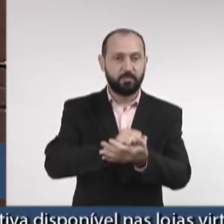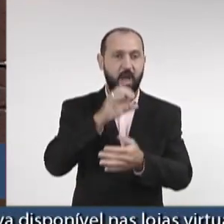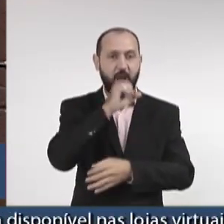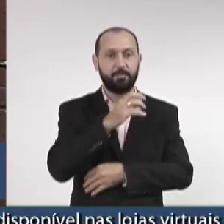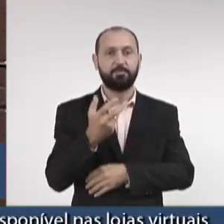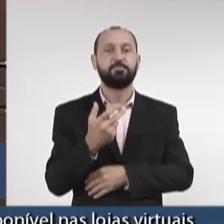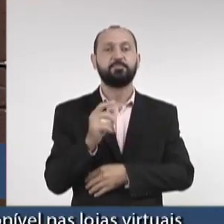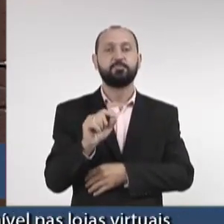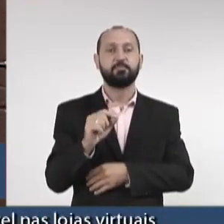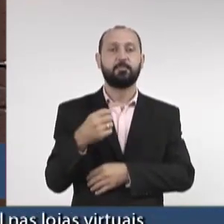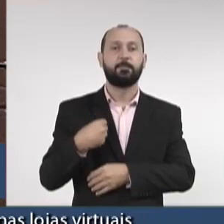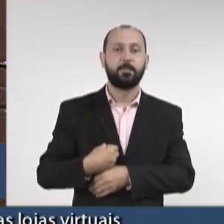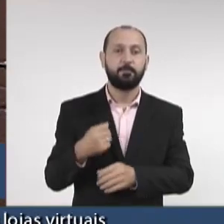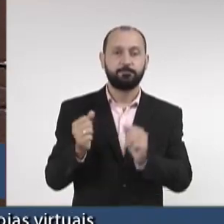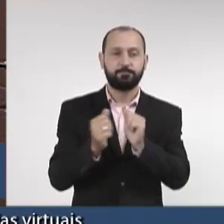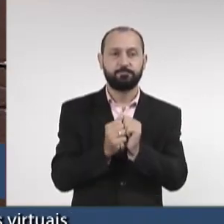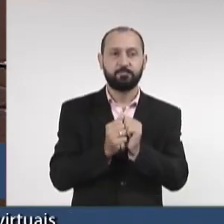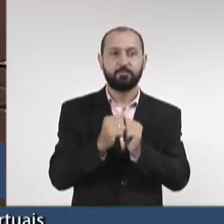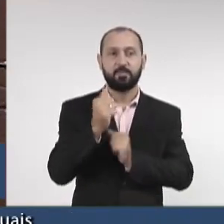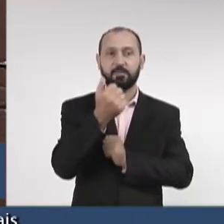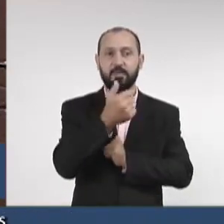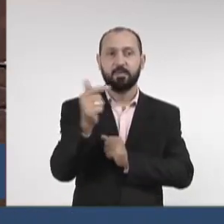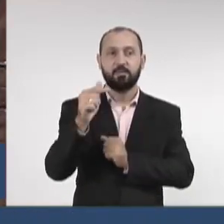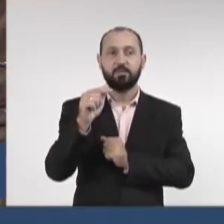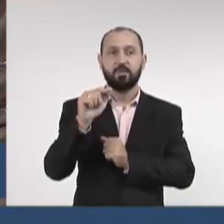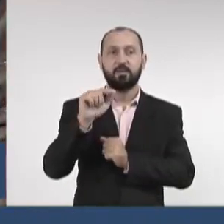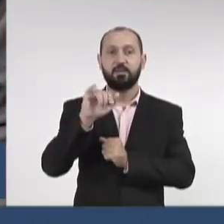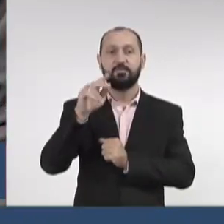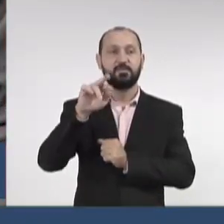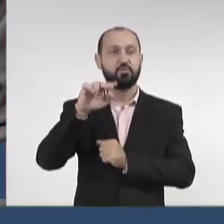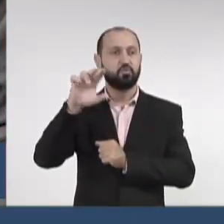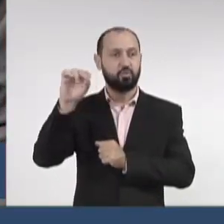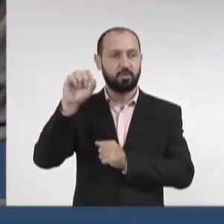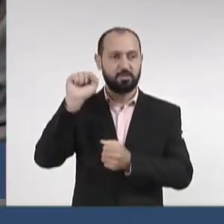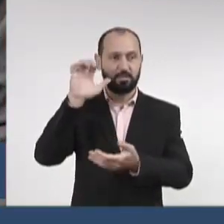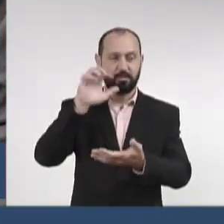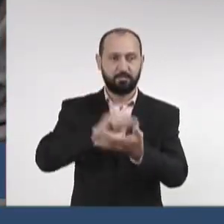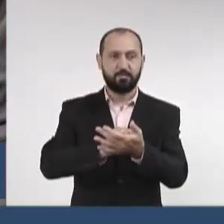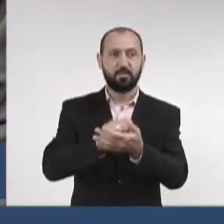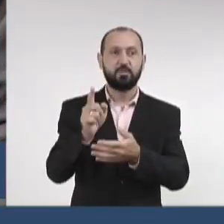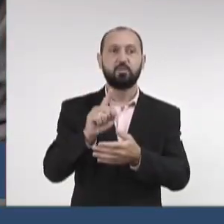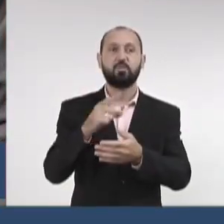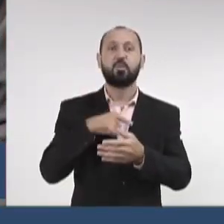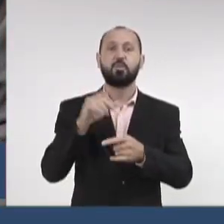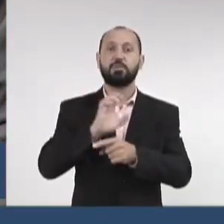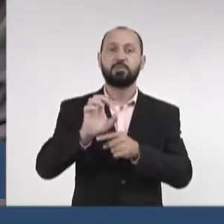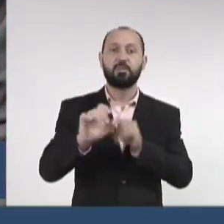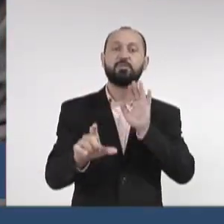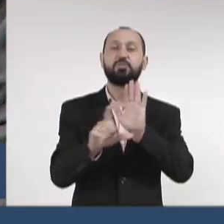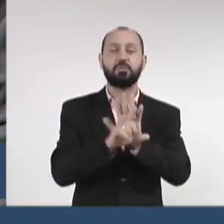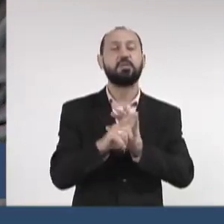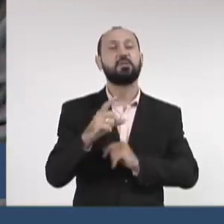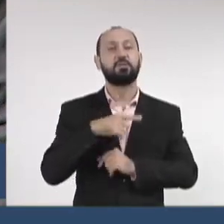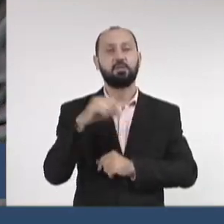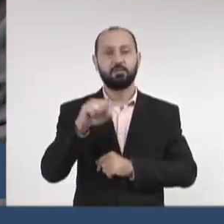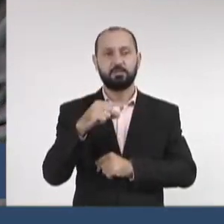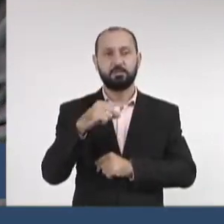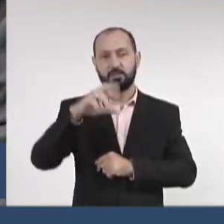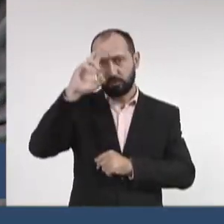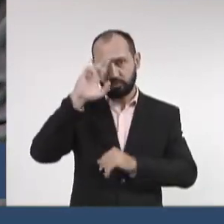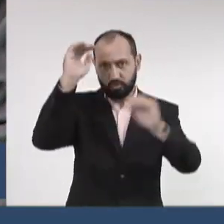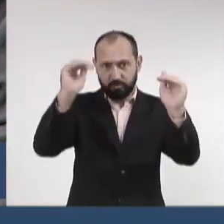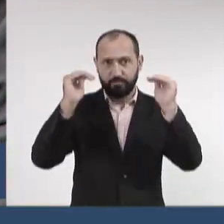foram cúmplices dessas invasões realizadas aqui no Mato Grosso do Sul. E espero que a